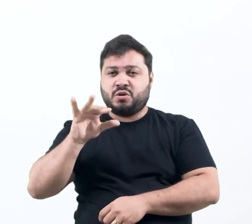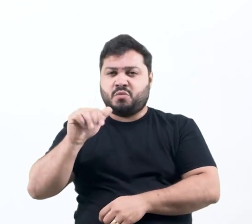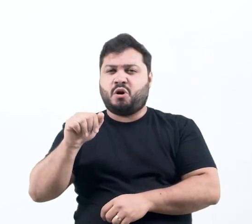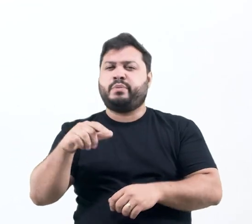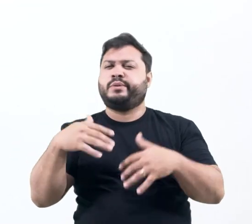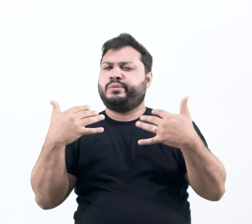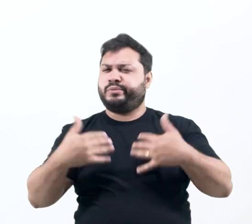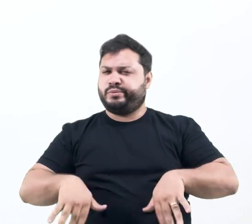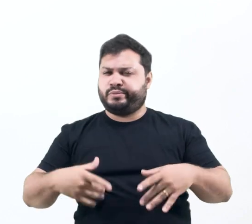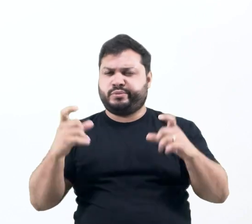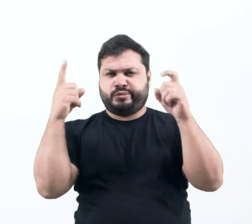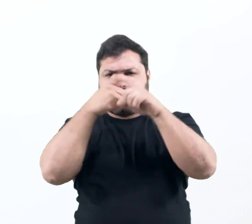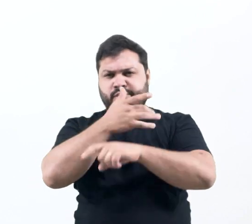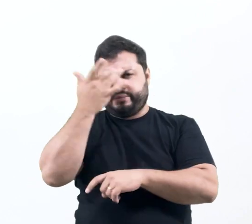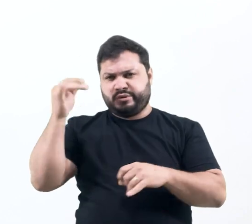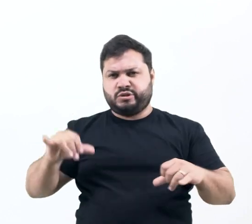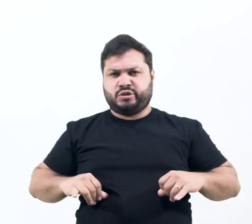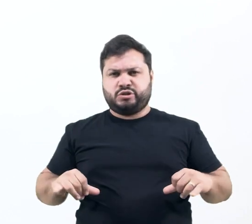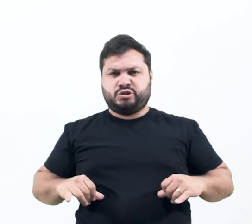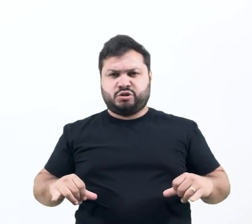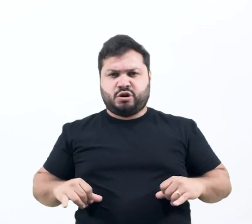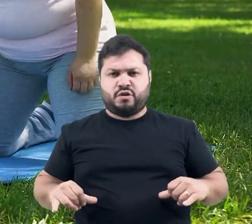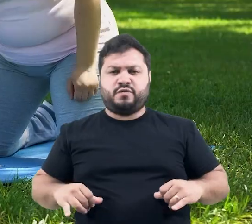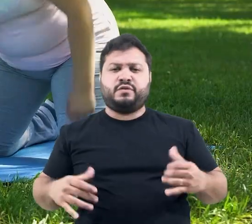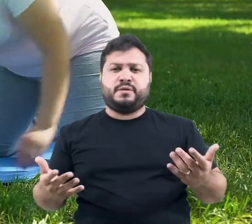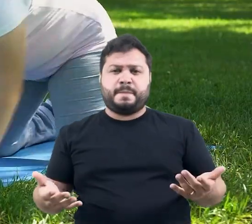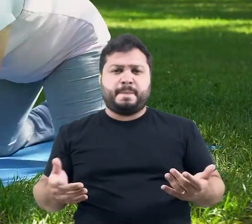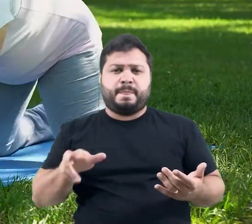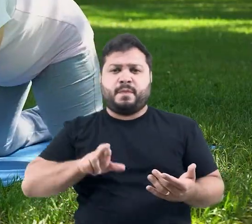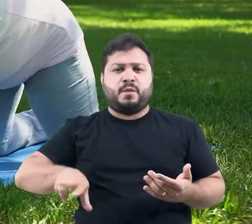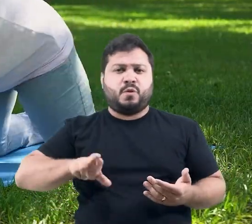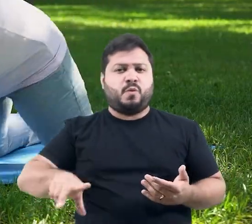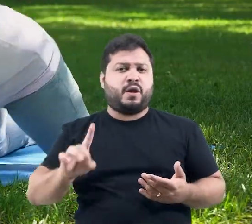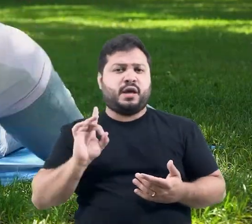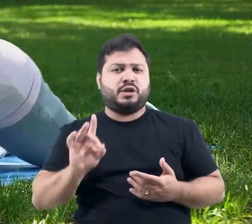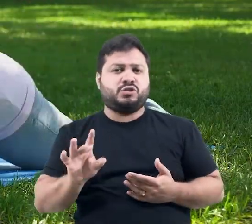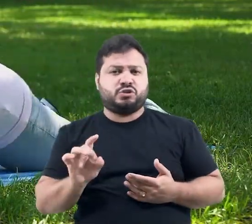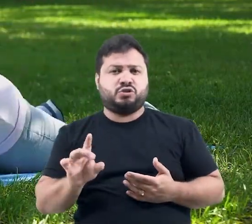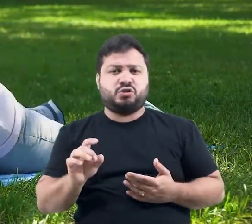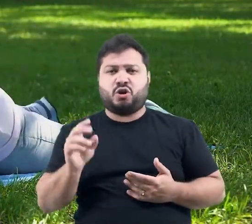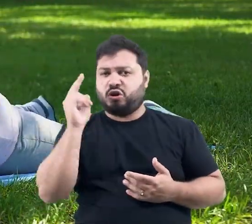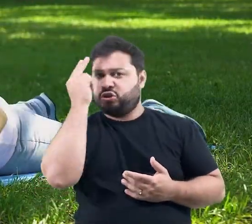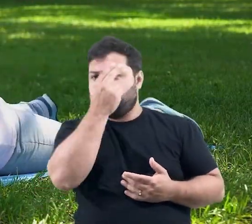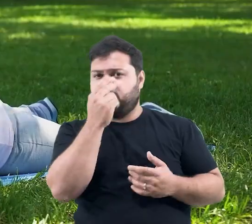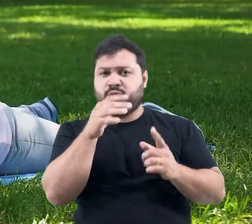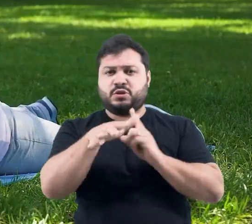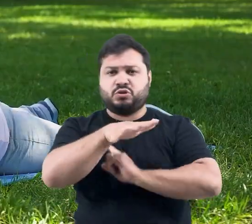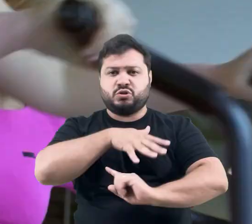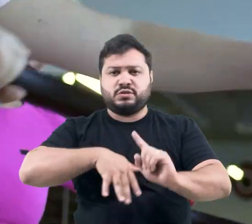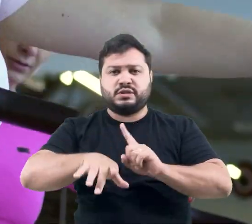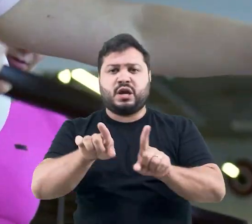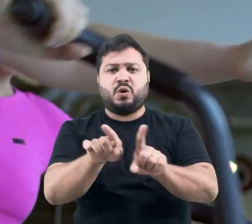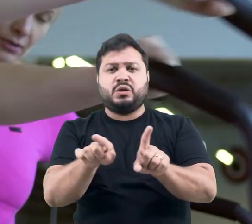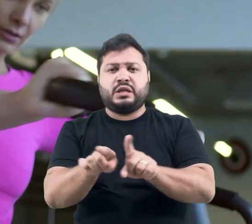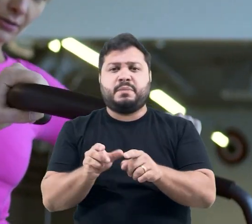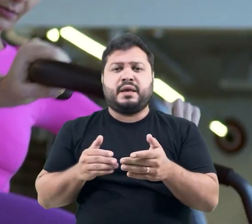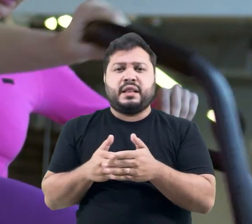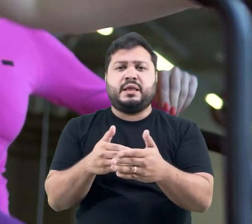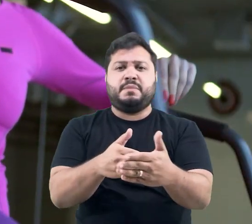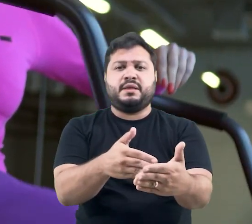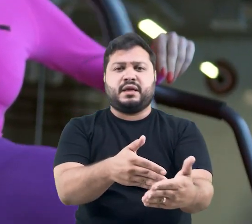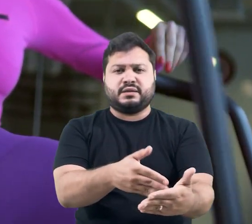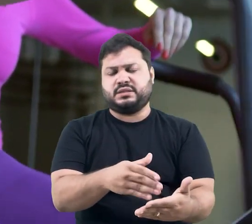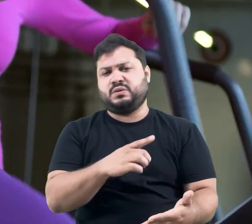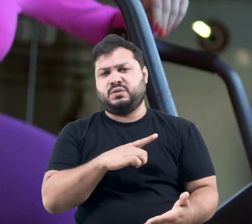questão que aflige e muito quem passa por ela. Afinal, não se trata apenas de estigmas sociais e de